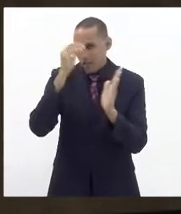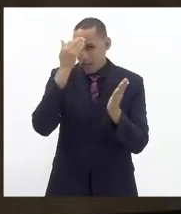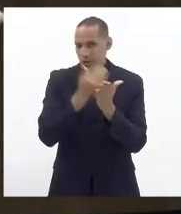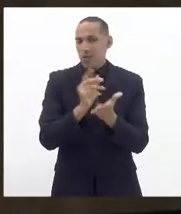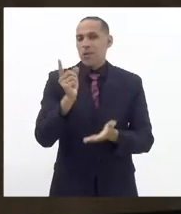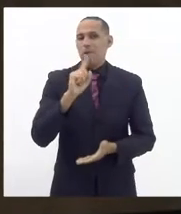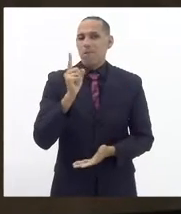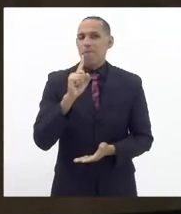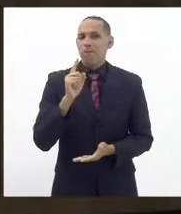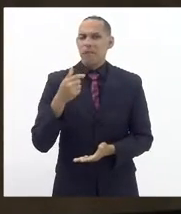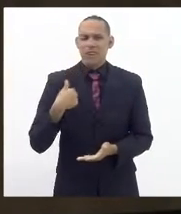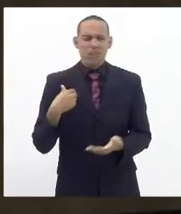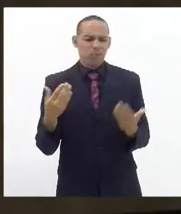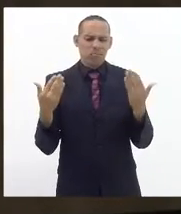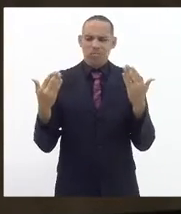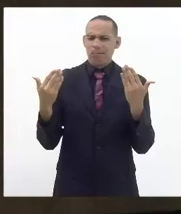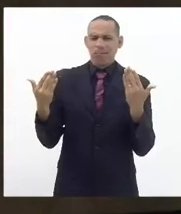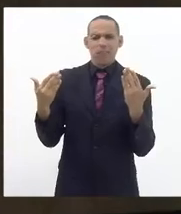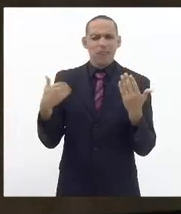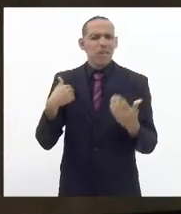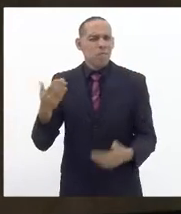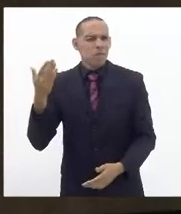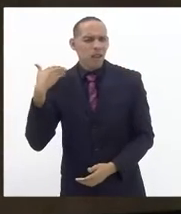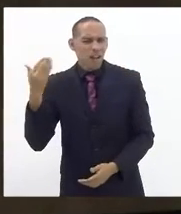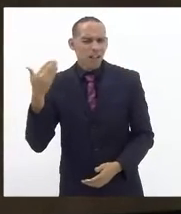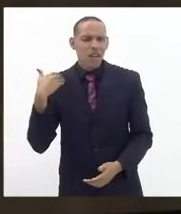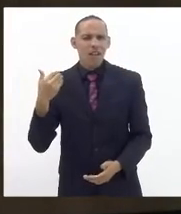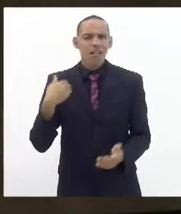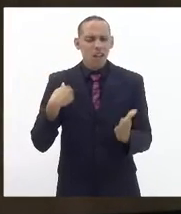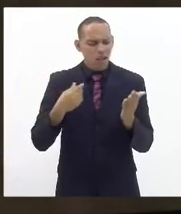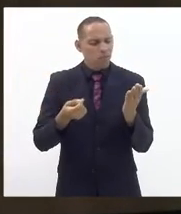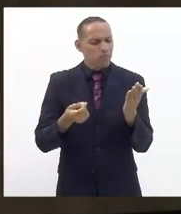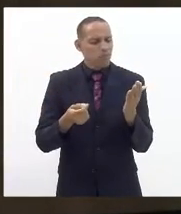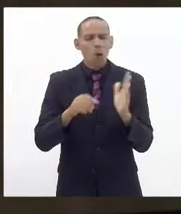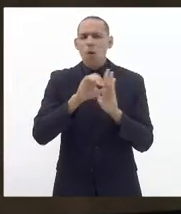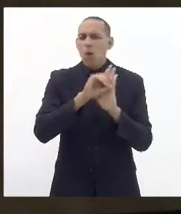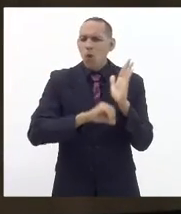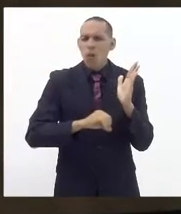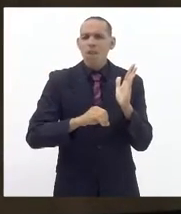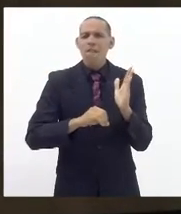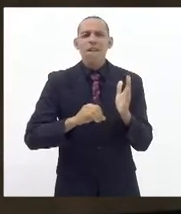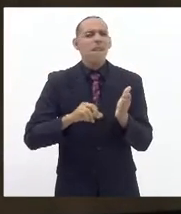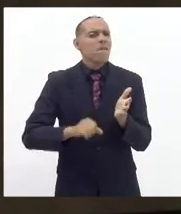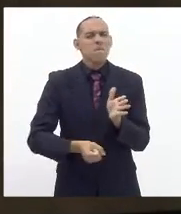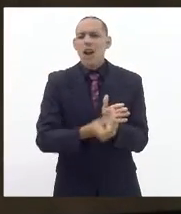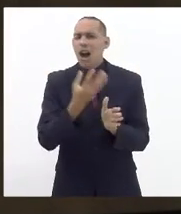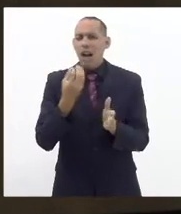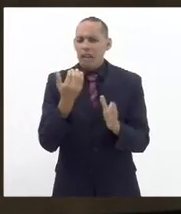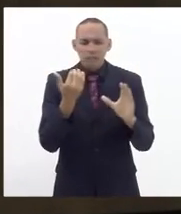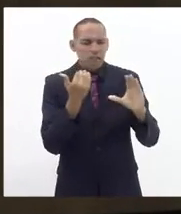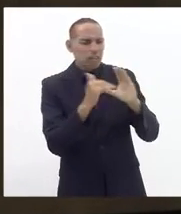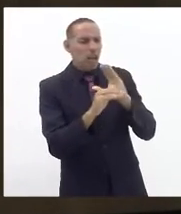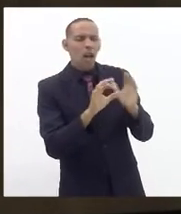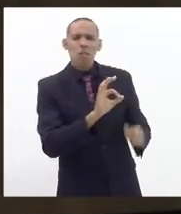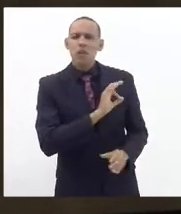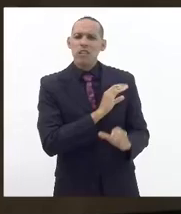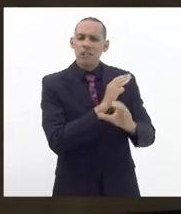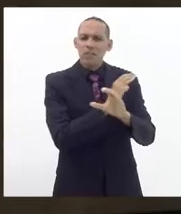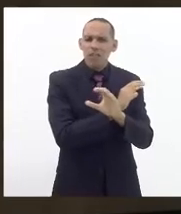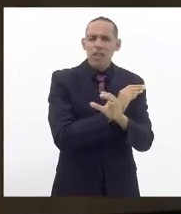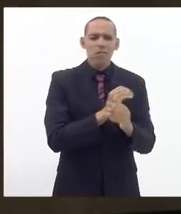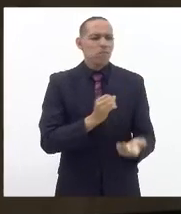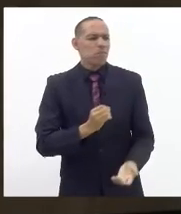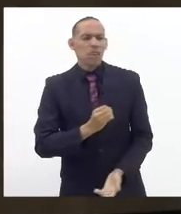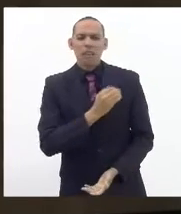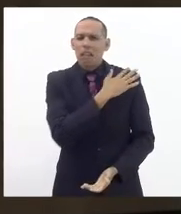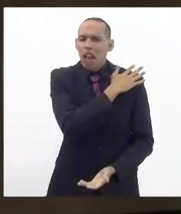E fica a minha dúvida. Eu já fui, protocolei inúmeros ofícios para a Polícia Militar, para a Polícia Civil, agora na Polícia Civil,